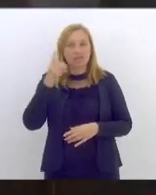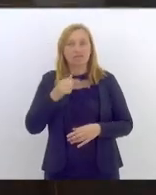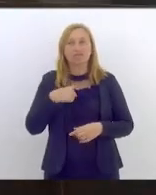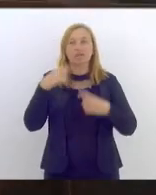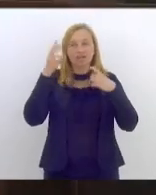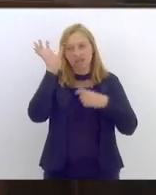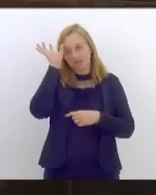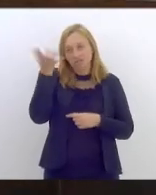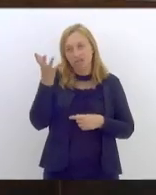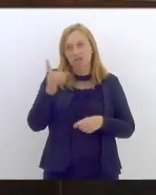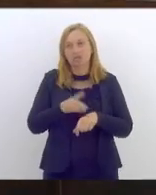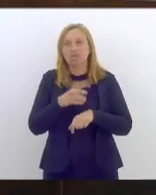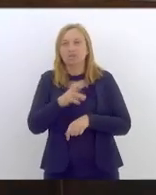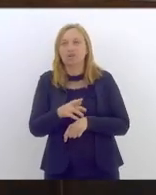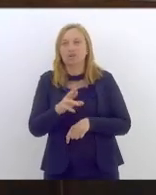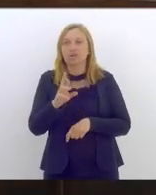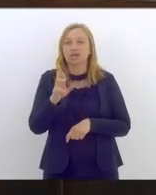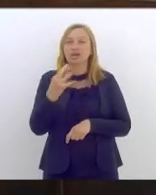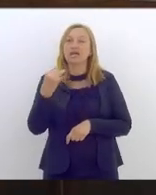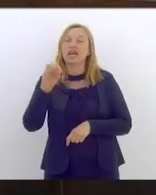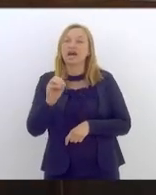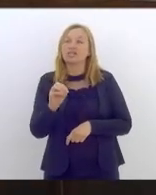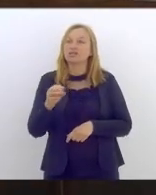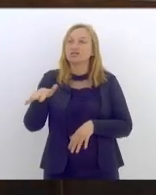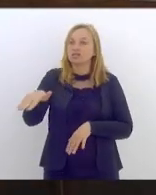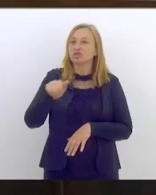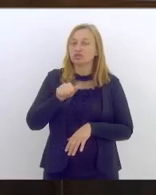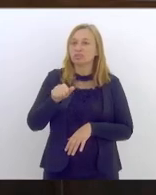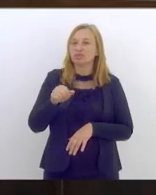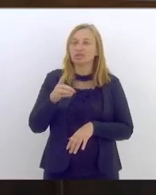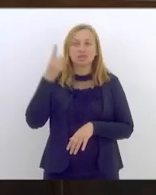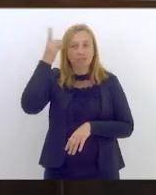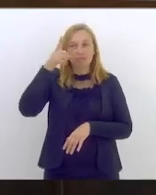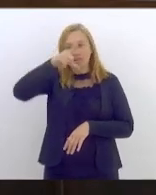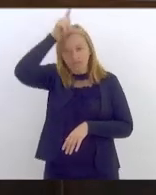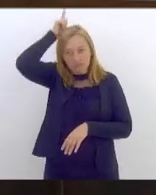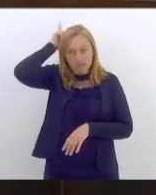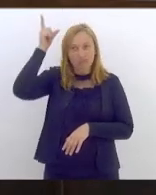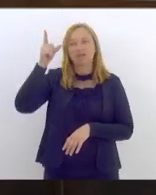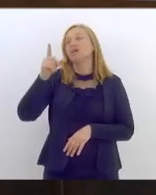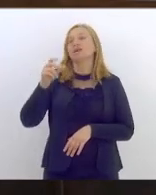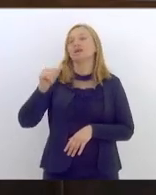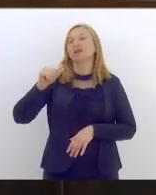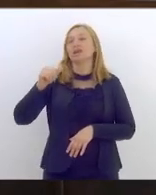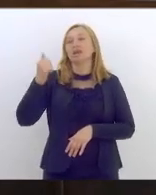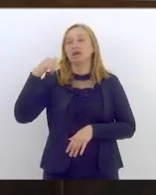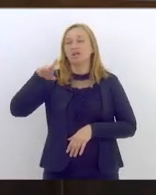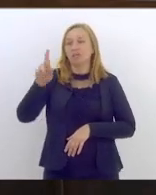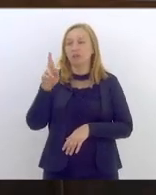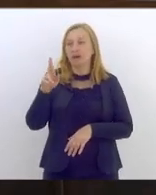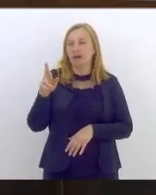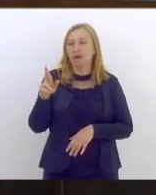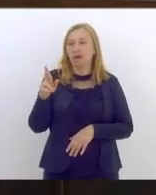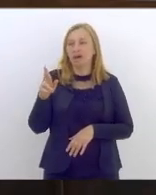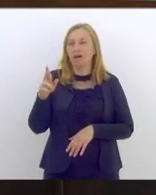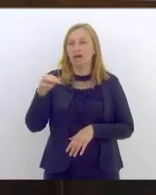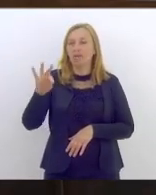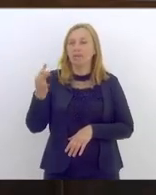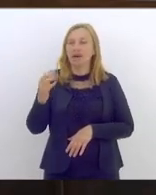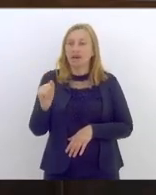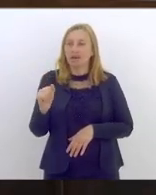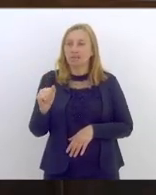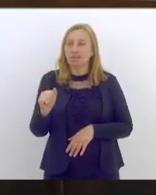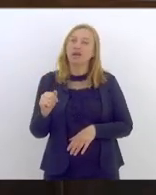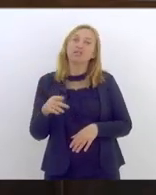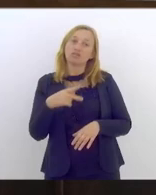eu tô Ricardo e aí eu chamei o Luiz Paulo ou Eleomar Marta falei faz uma pílula lá no microfone onde a parte